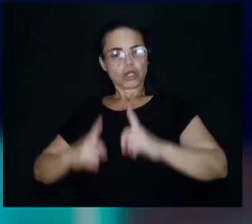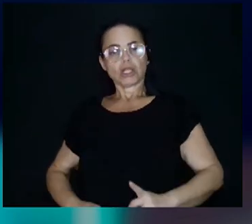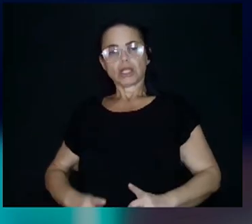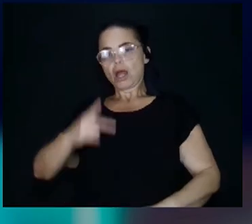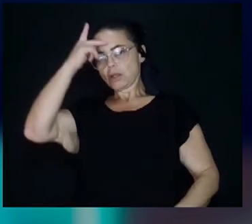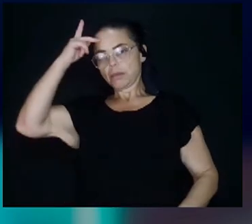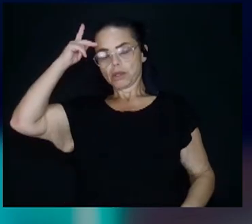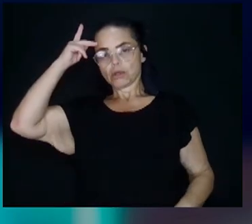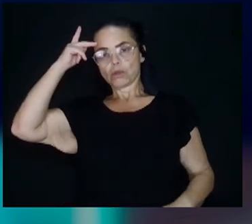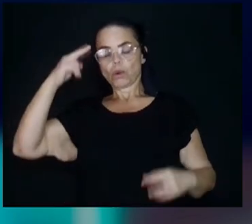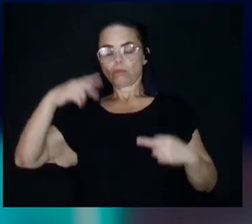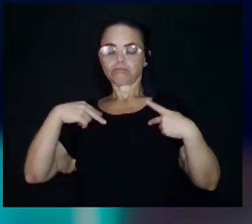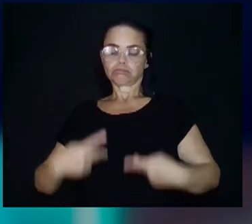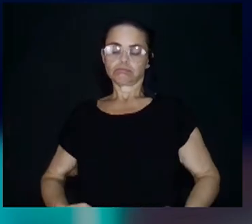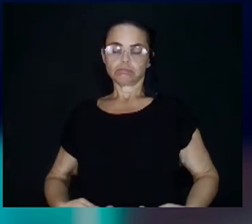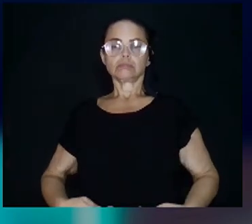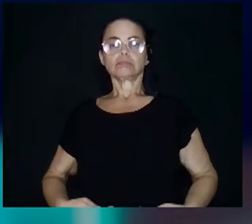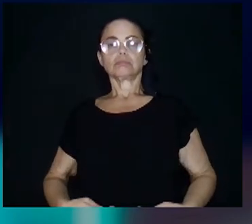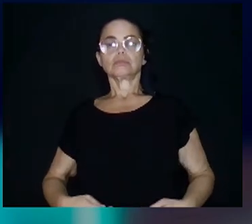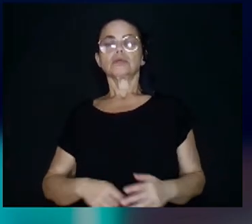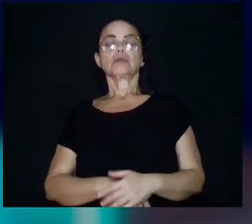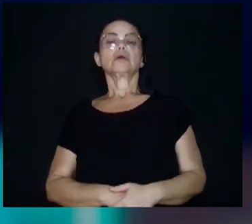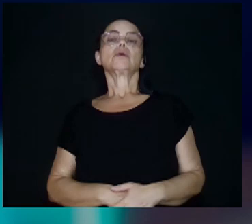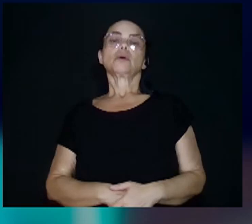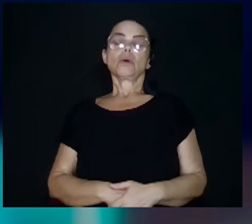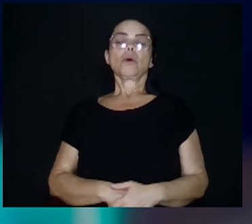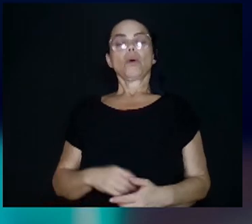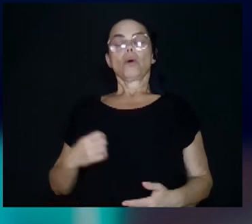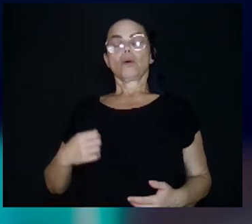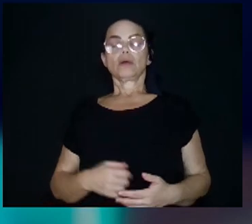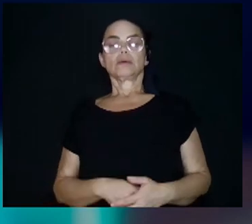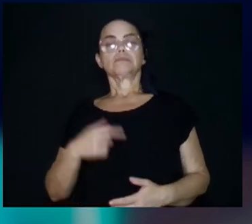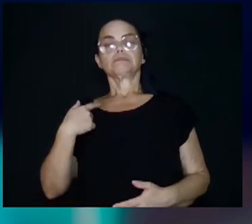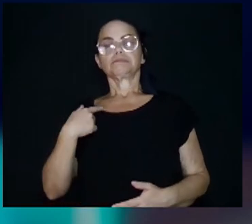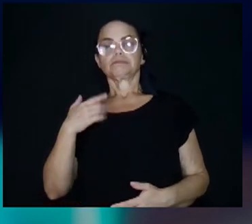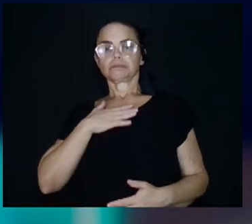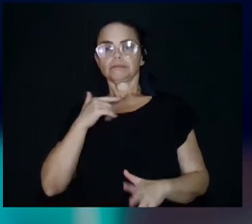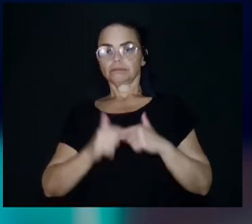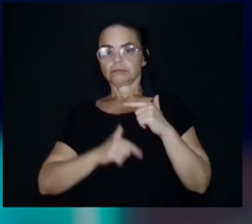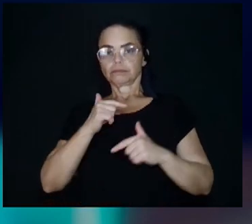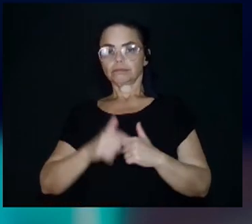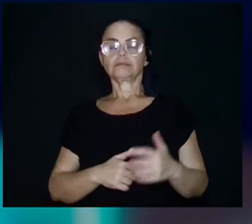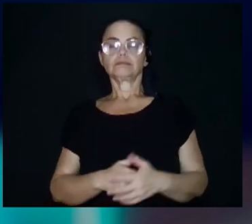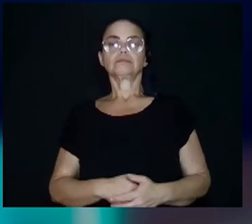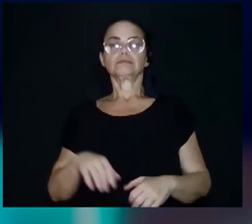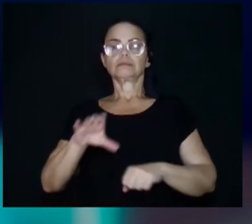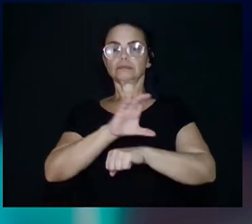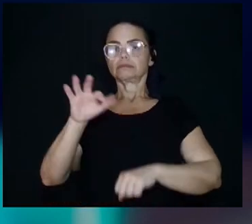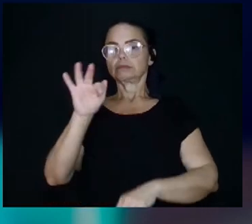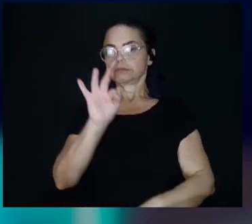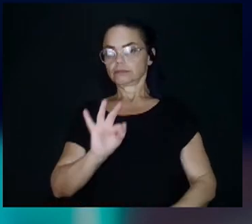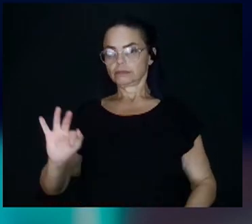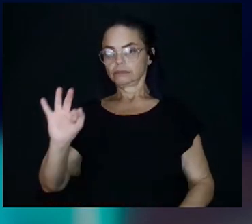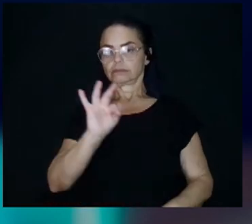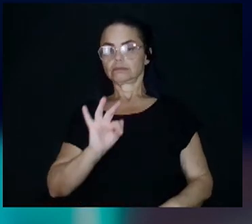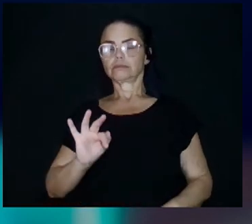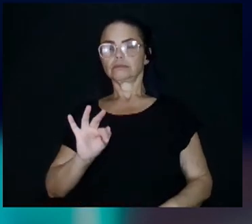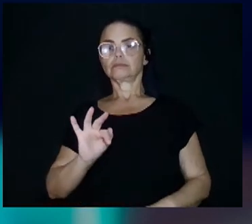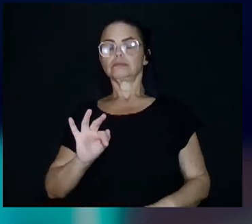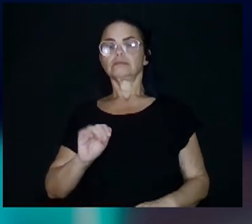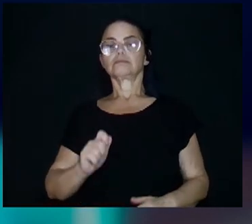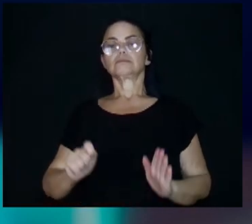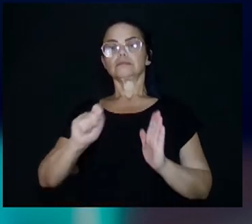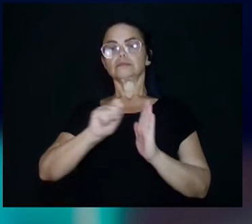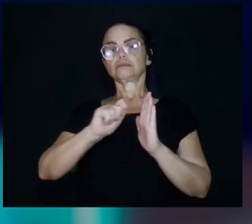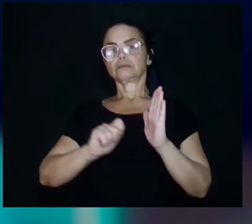lá em 2021, foi eu. Eu trabalhei concatenando a Constituição Federal, o Estatuto da Pessoa com